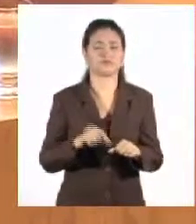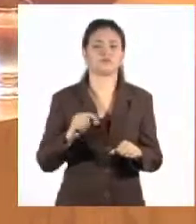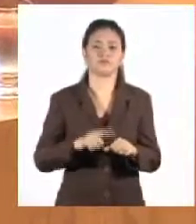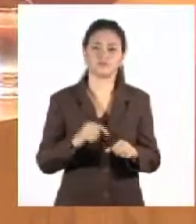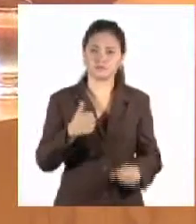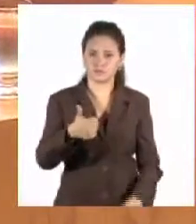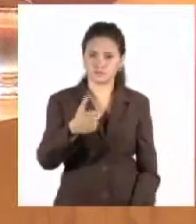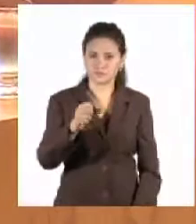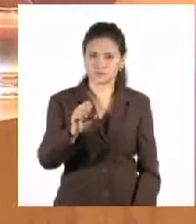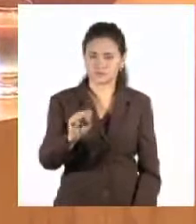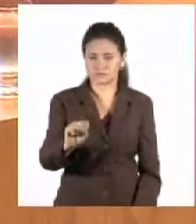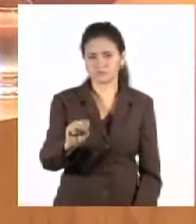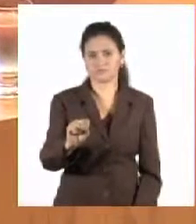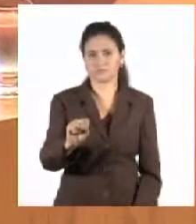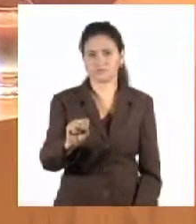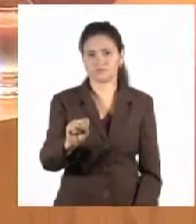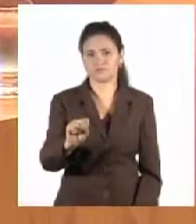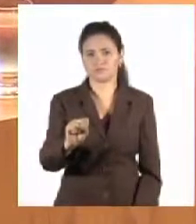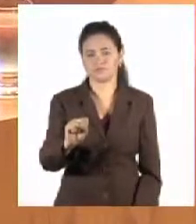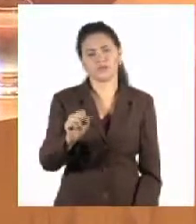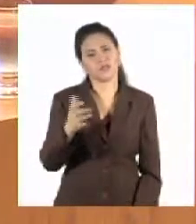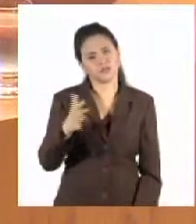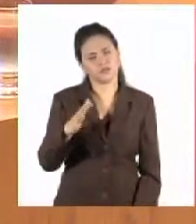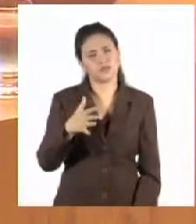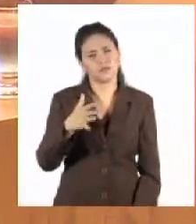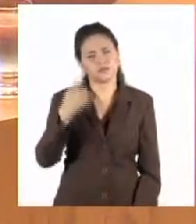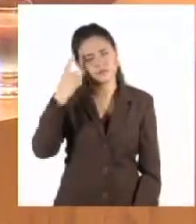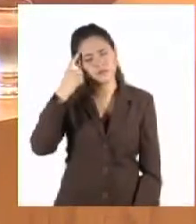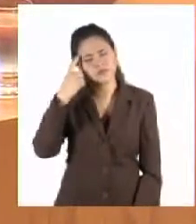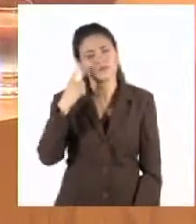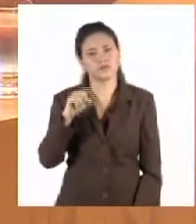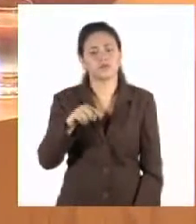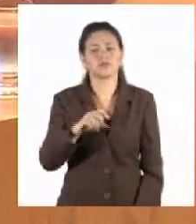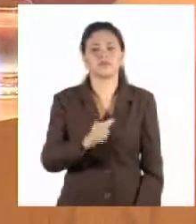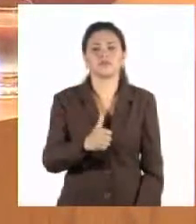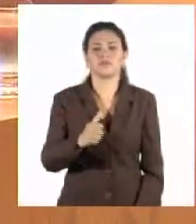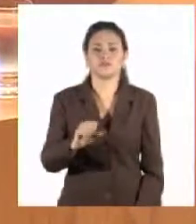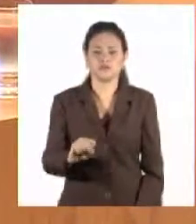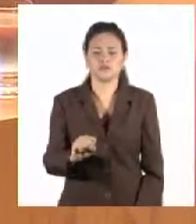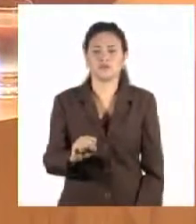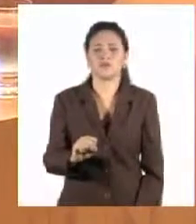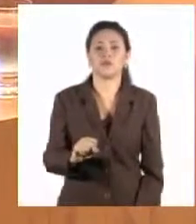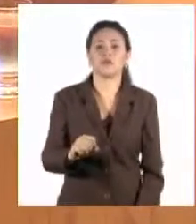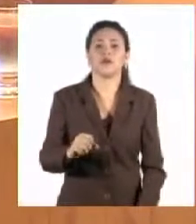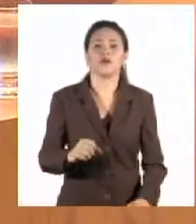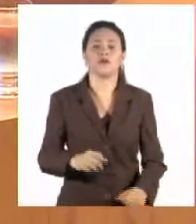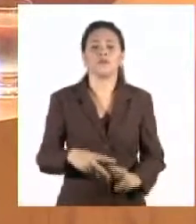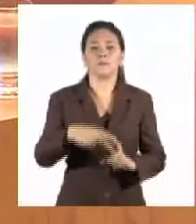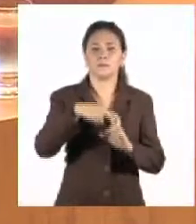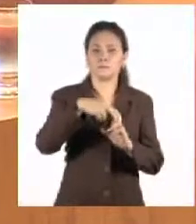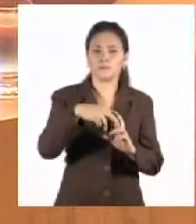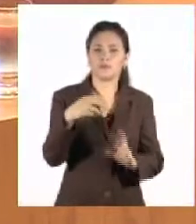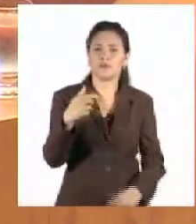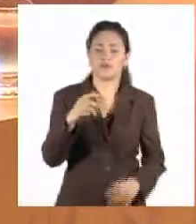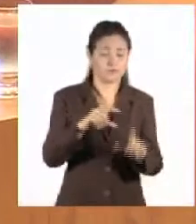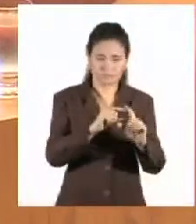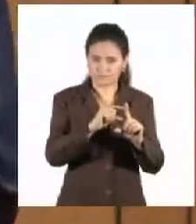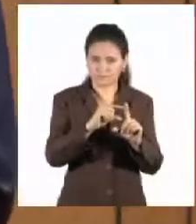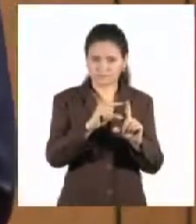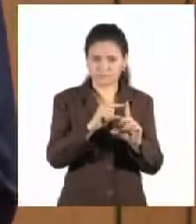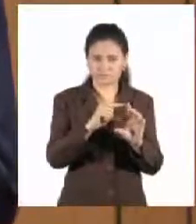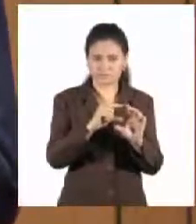18, salvo engano, parágrafo 4º, ele diz da Constituição que é vedado, até que